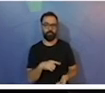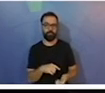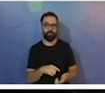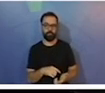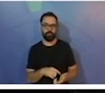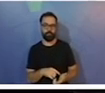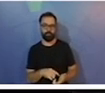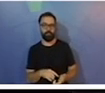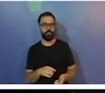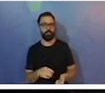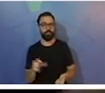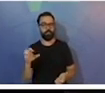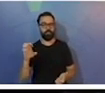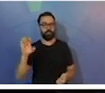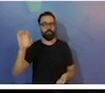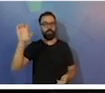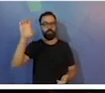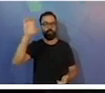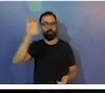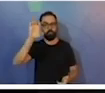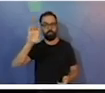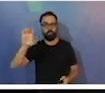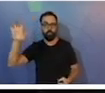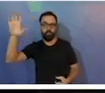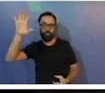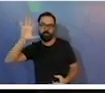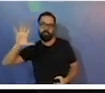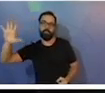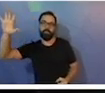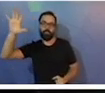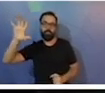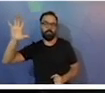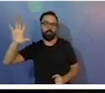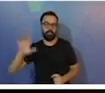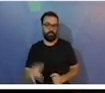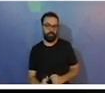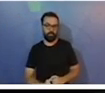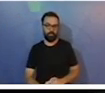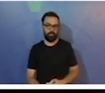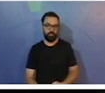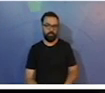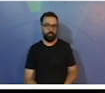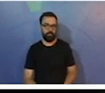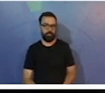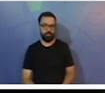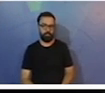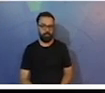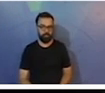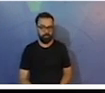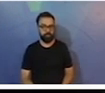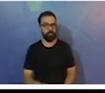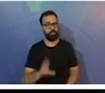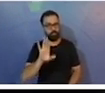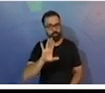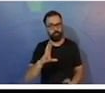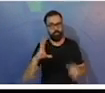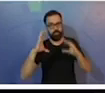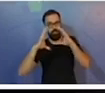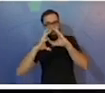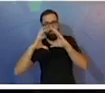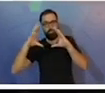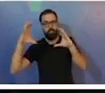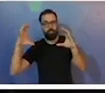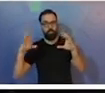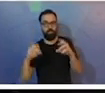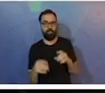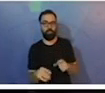continente europeu. Então, agora nós temos que olhar na parte da Europa, localizado no hemisfério oriental,